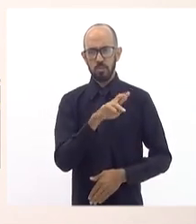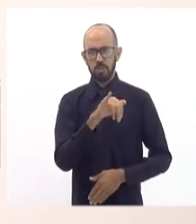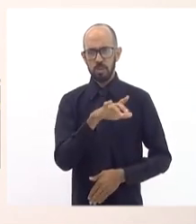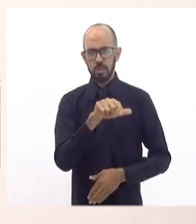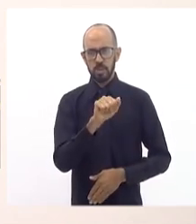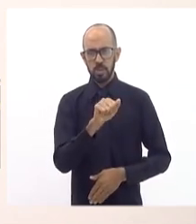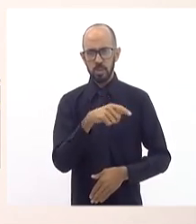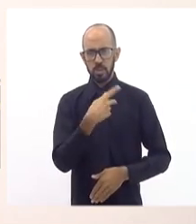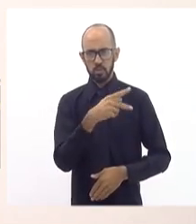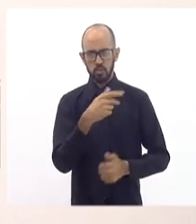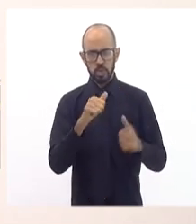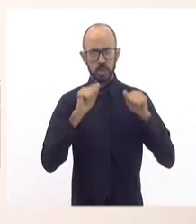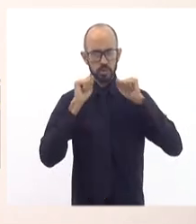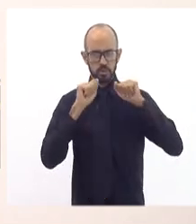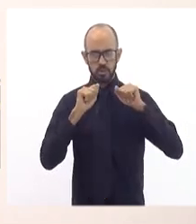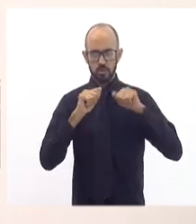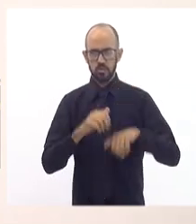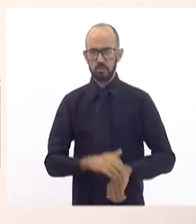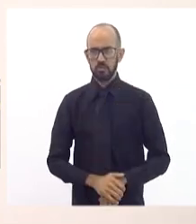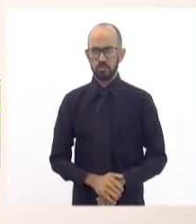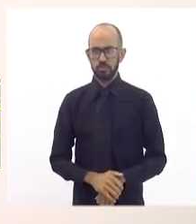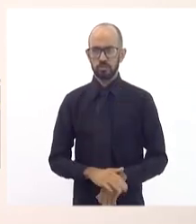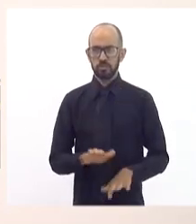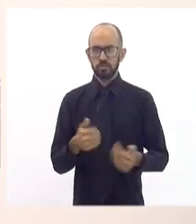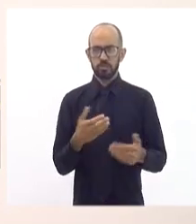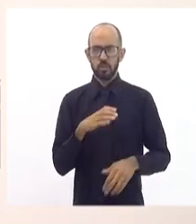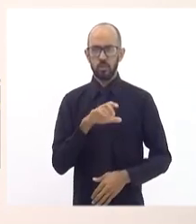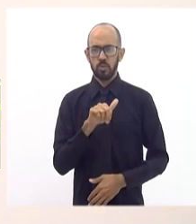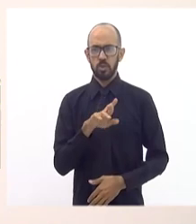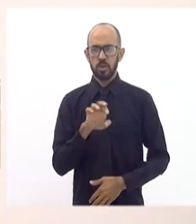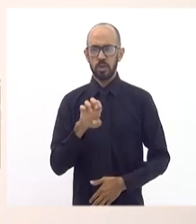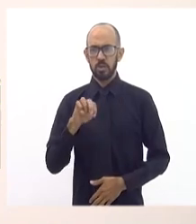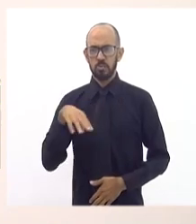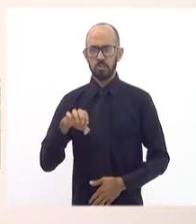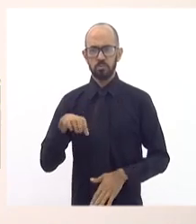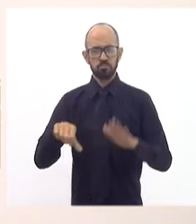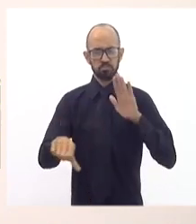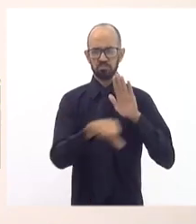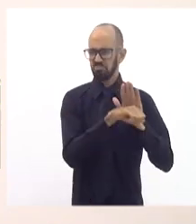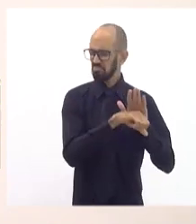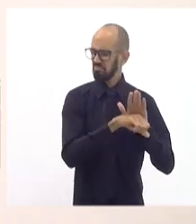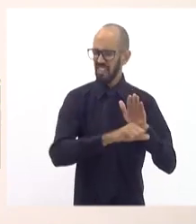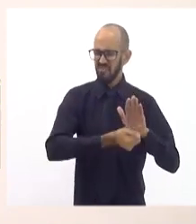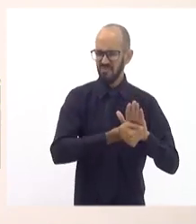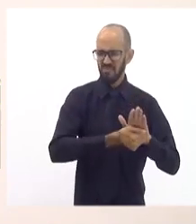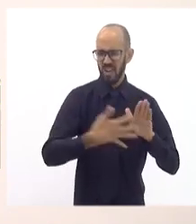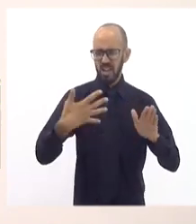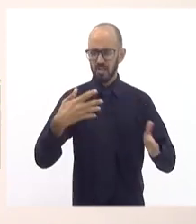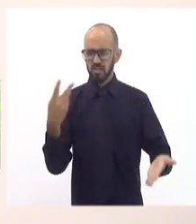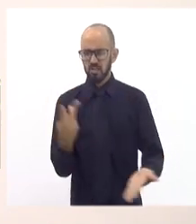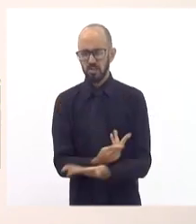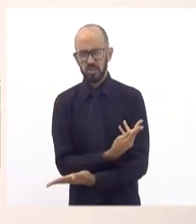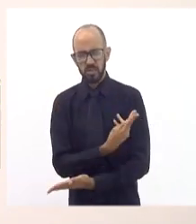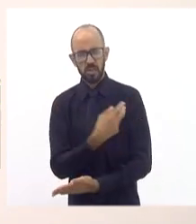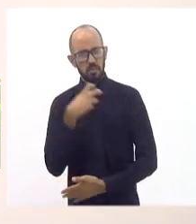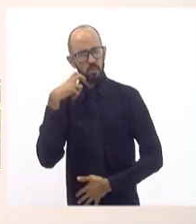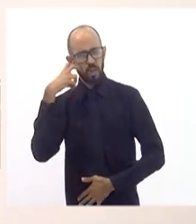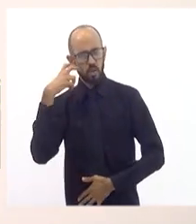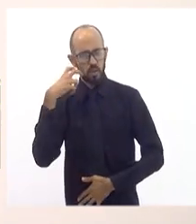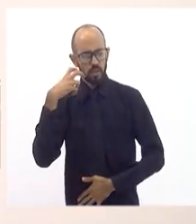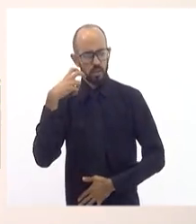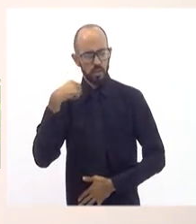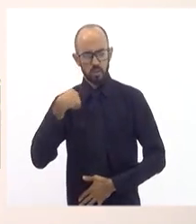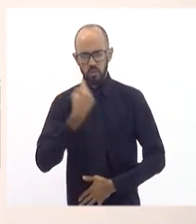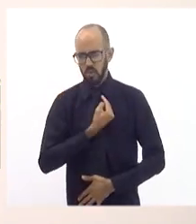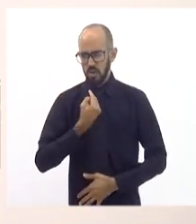bom então crimes atrás de crimes e é uma vergonha o que que tá acontecendo a gente